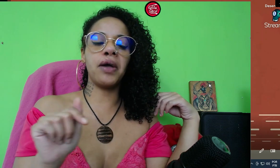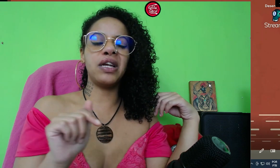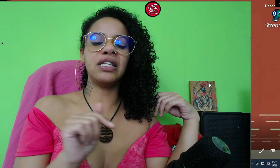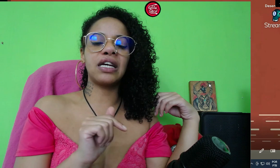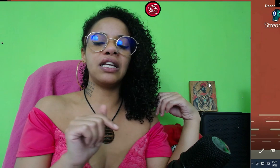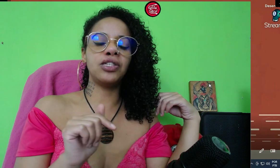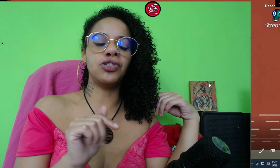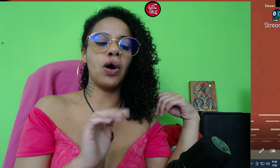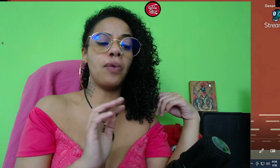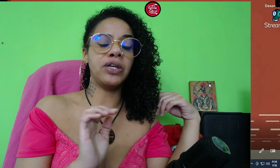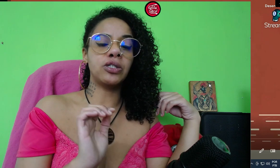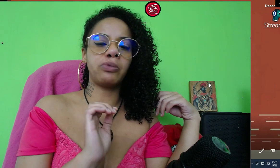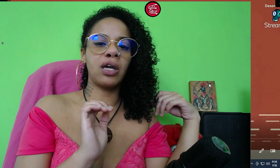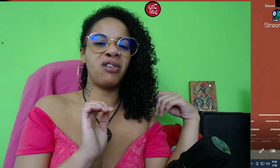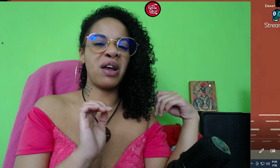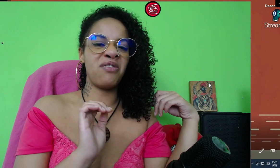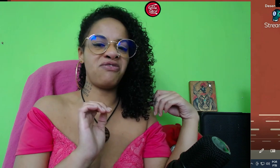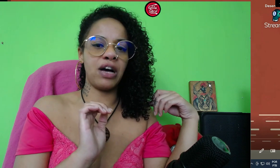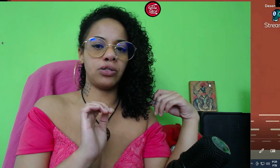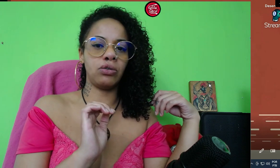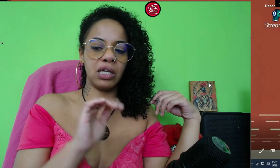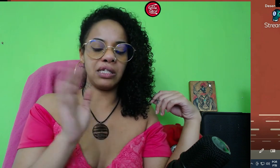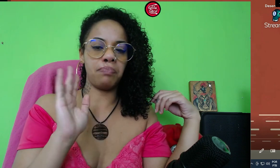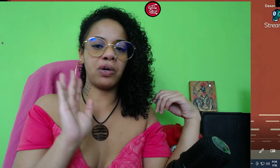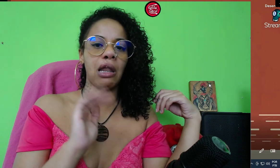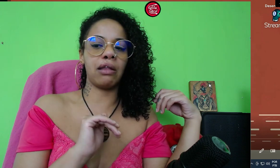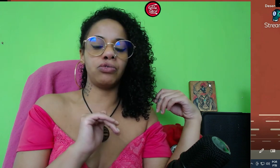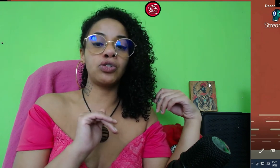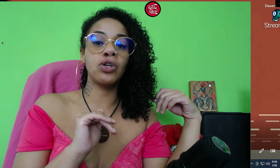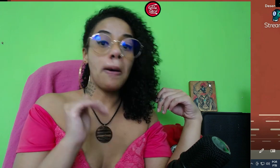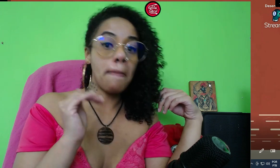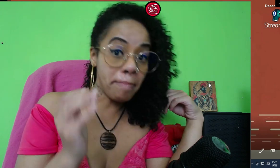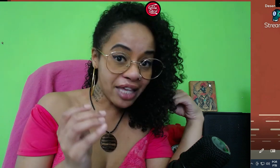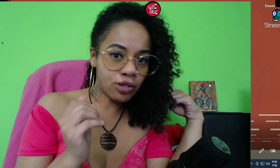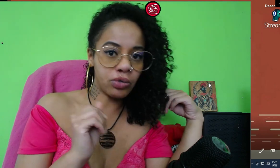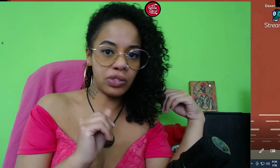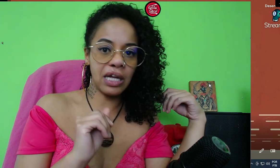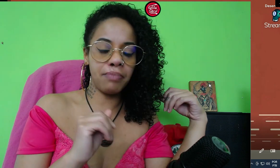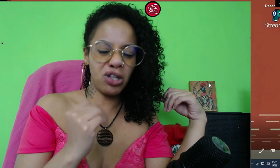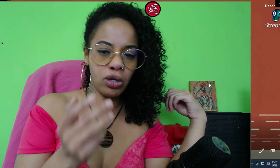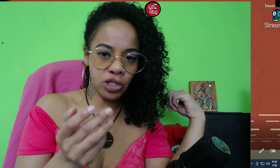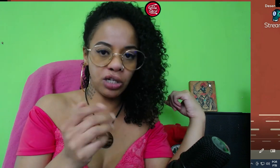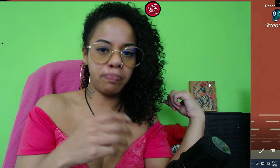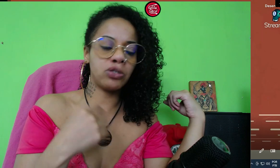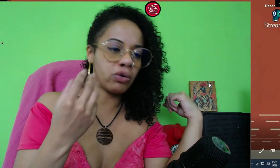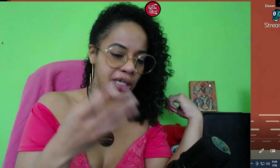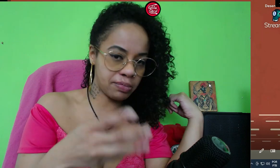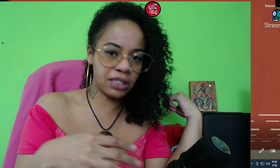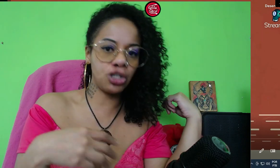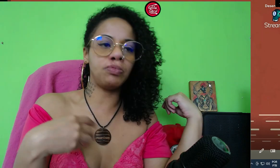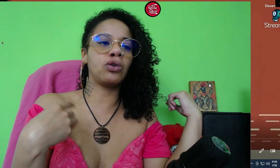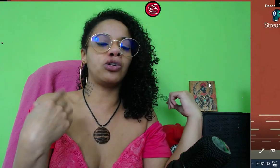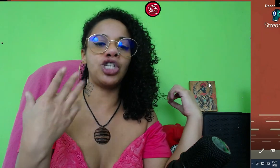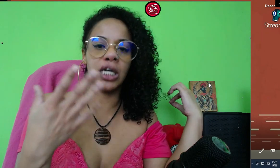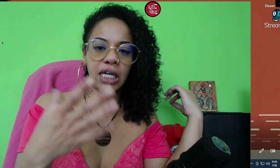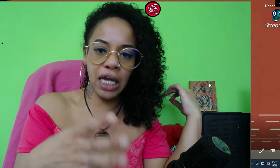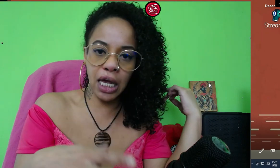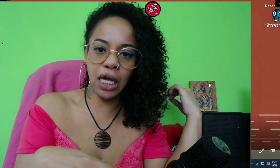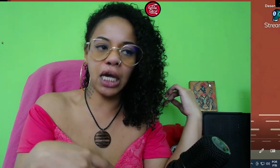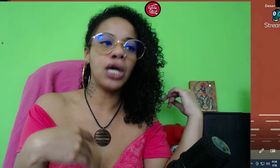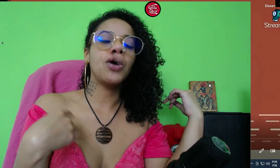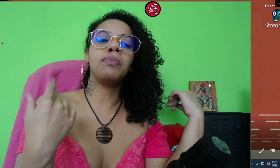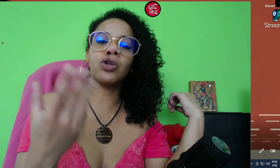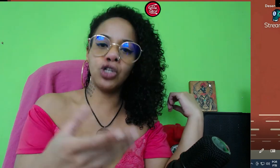andar no meio ali daqueles homens porque não era fácil nas época lá dos mitos né mitologia o pessoal conhece bastante mitologia